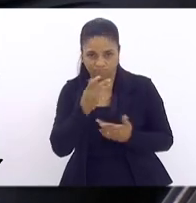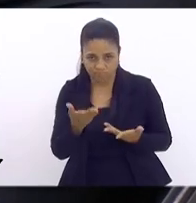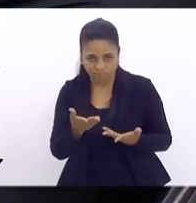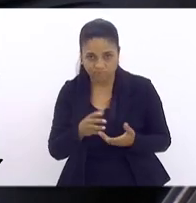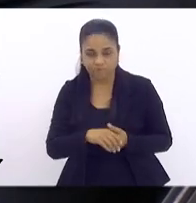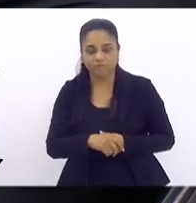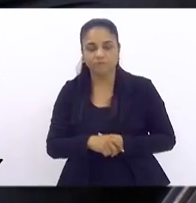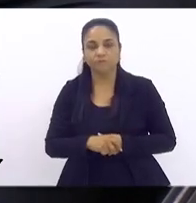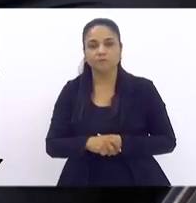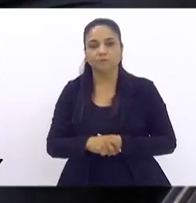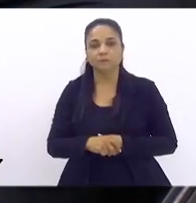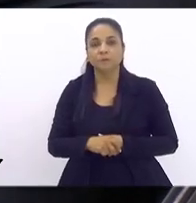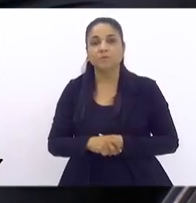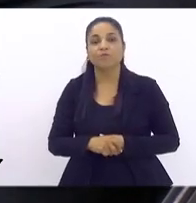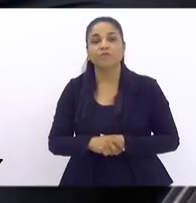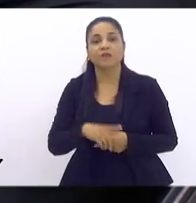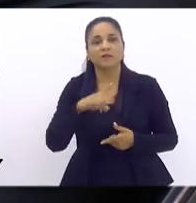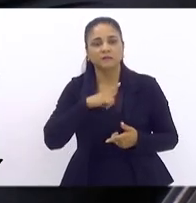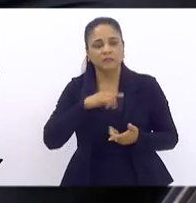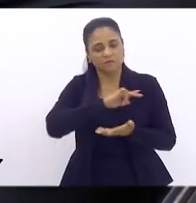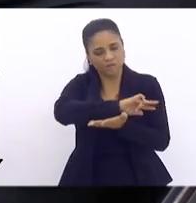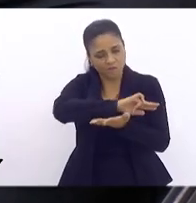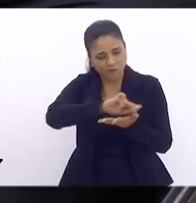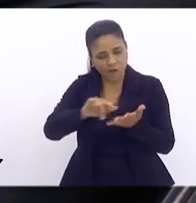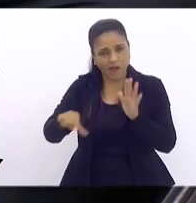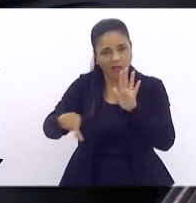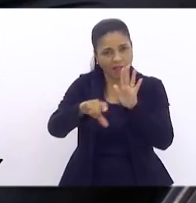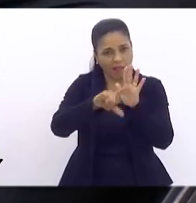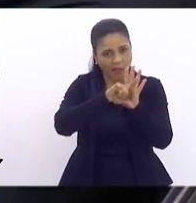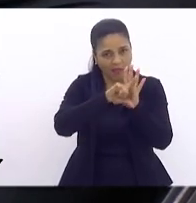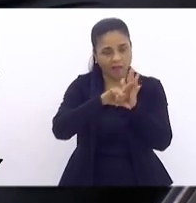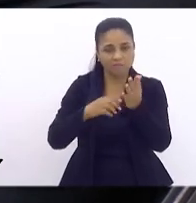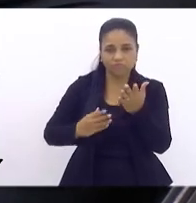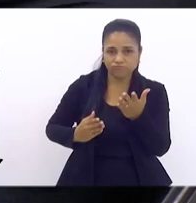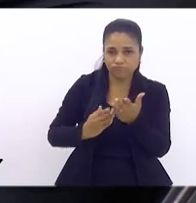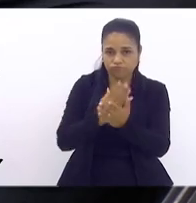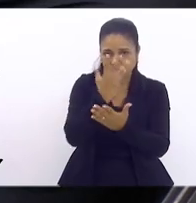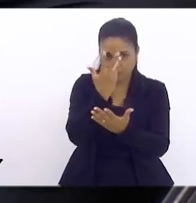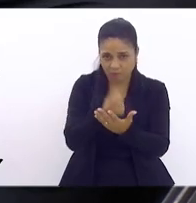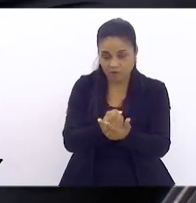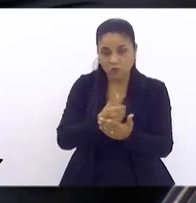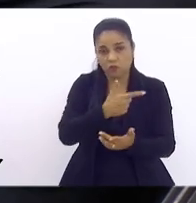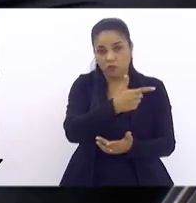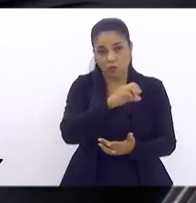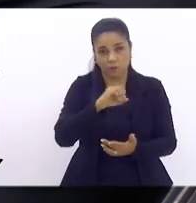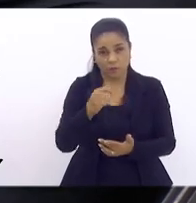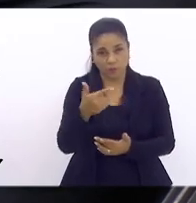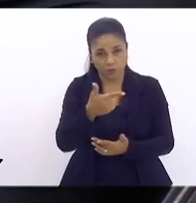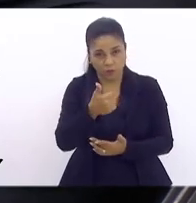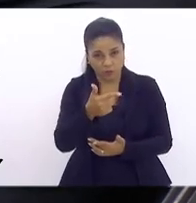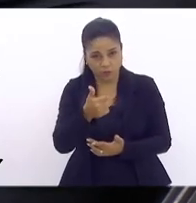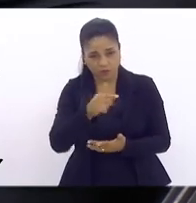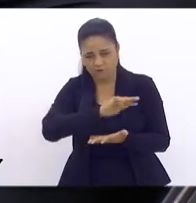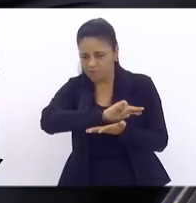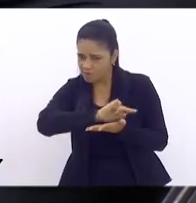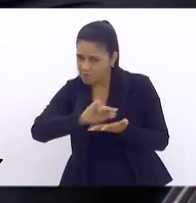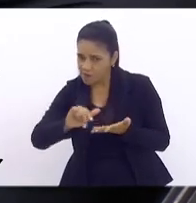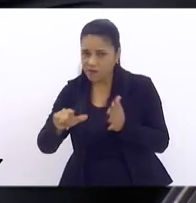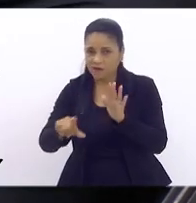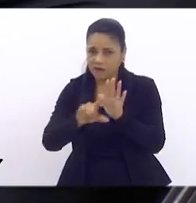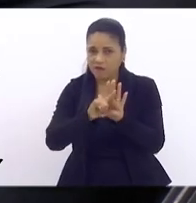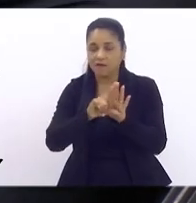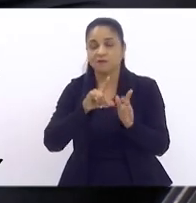aí a gente tem várias leis que foram aprovadas desde 2012 né tratando e algumas